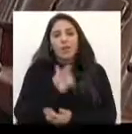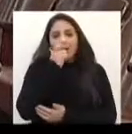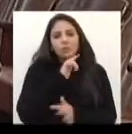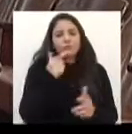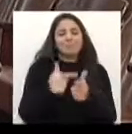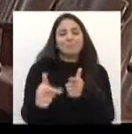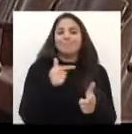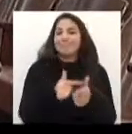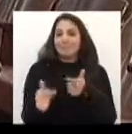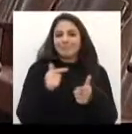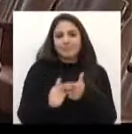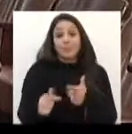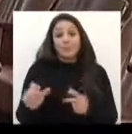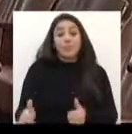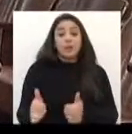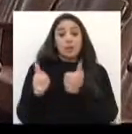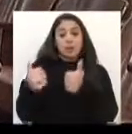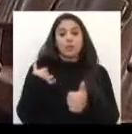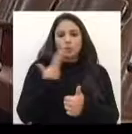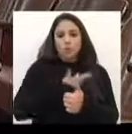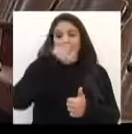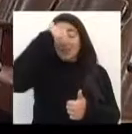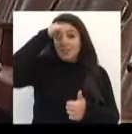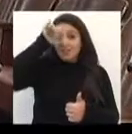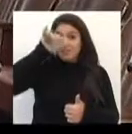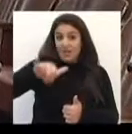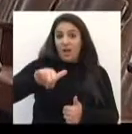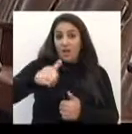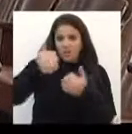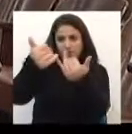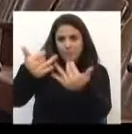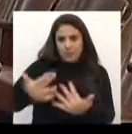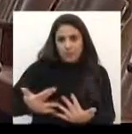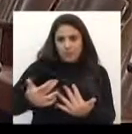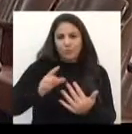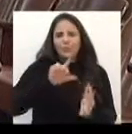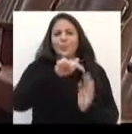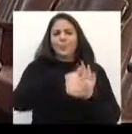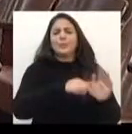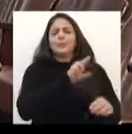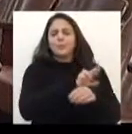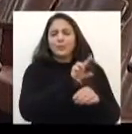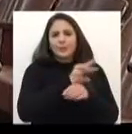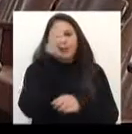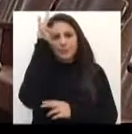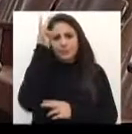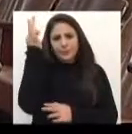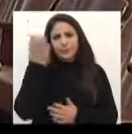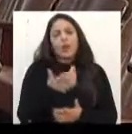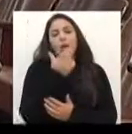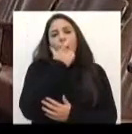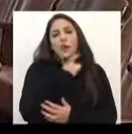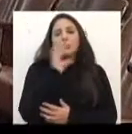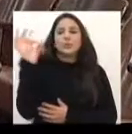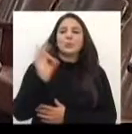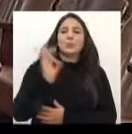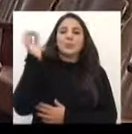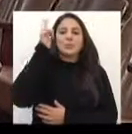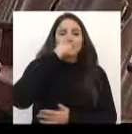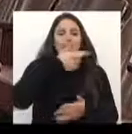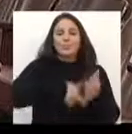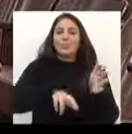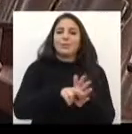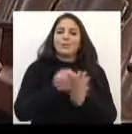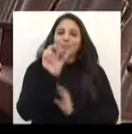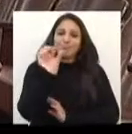muito melhor nós prevenir do que depois tratar, porque o índice de recuperação é muito pequeno. Mesmo com todo